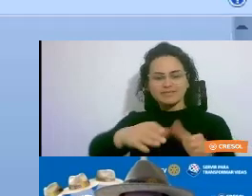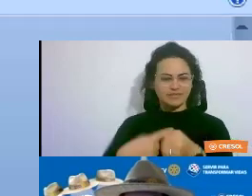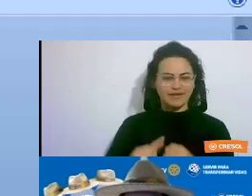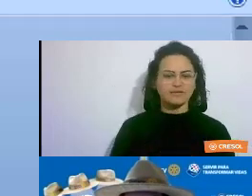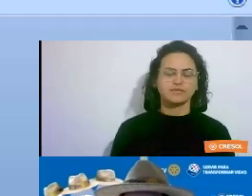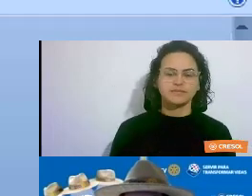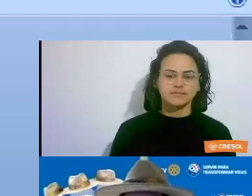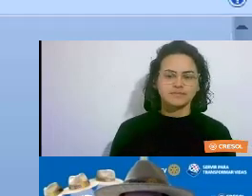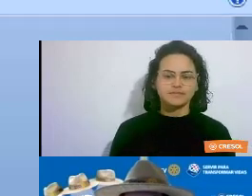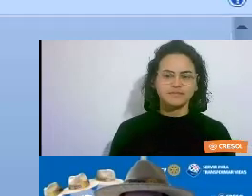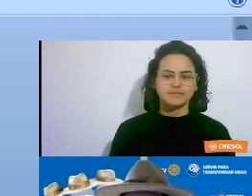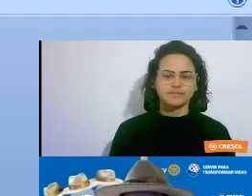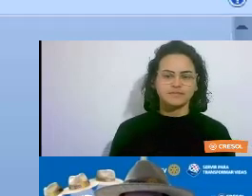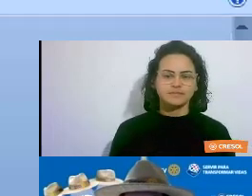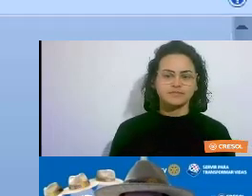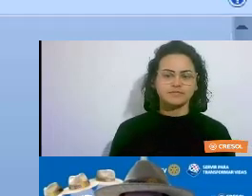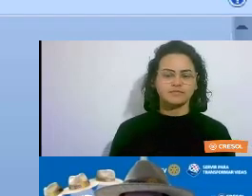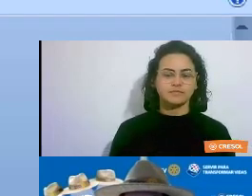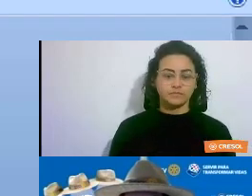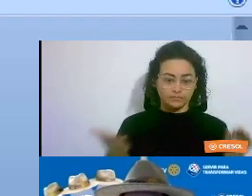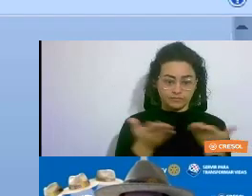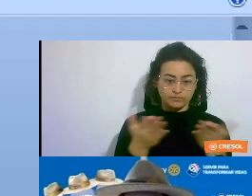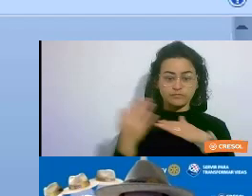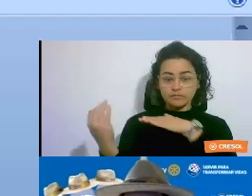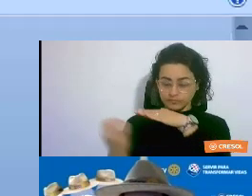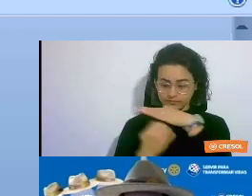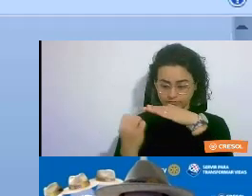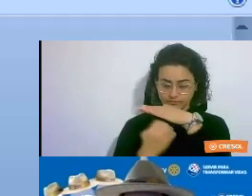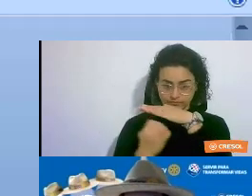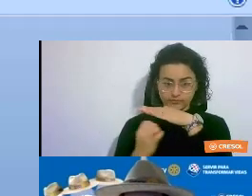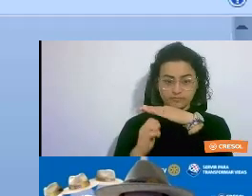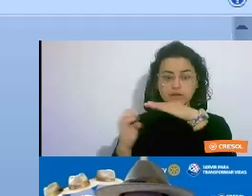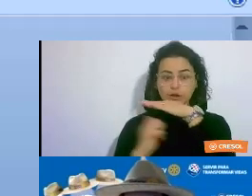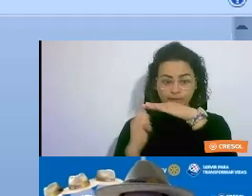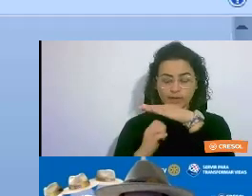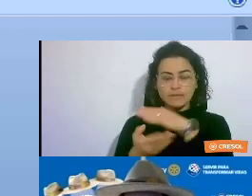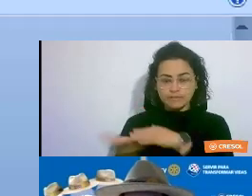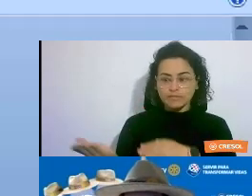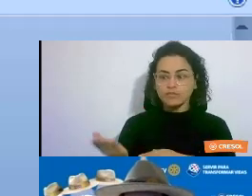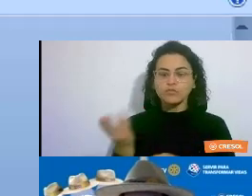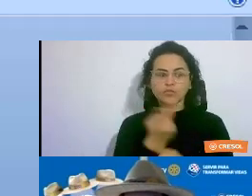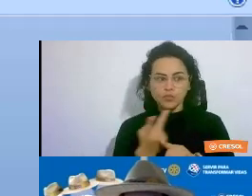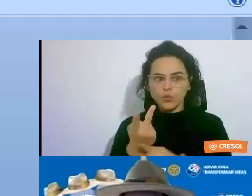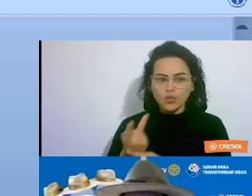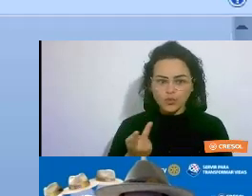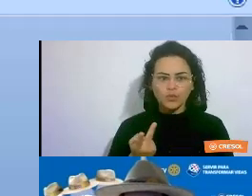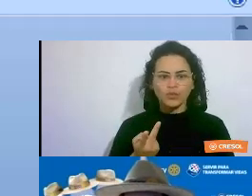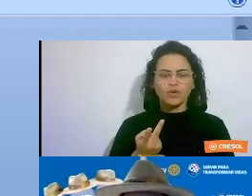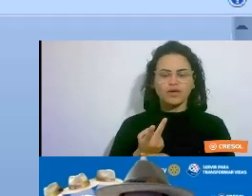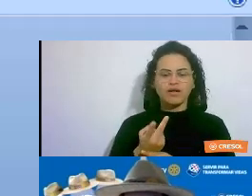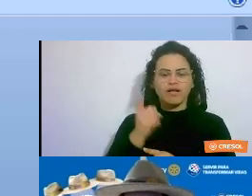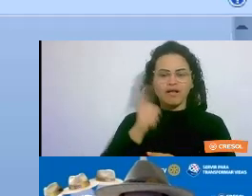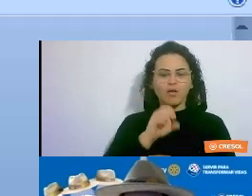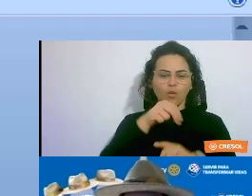né, essas empresas, elas buscam essas entidades. E o que a fundação faz? Ela outorga